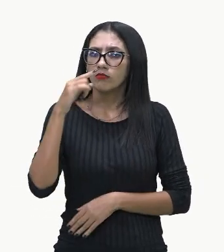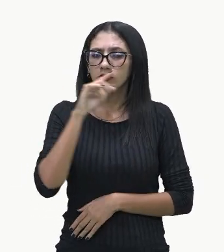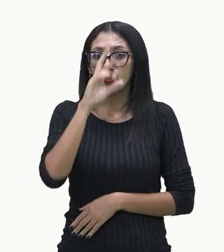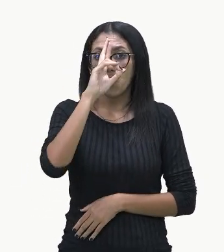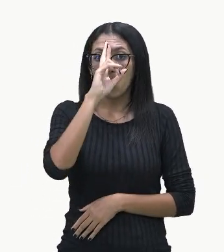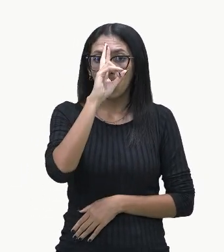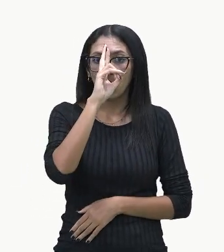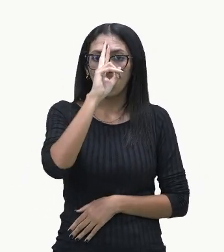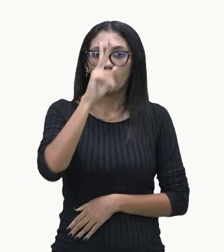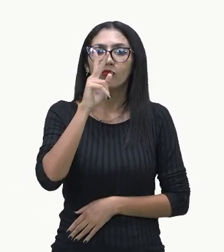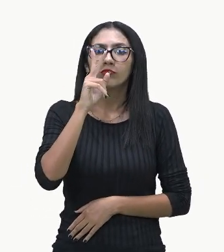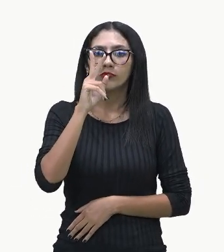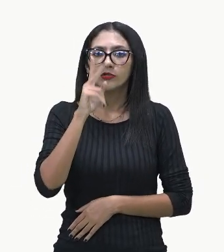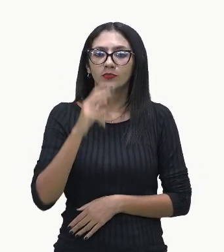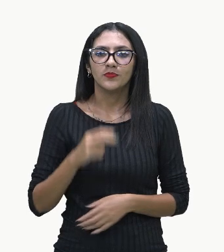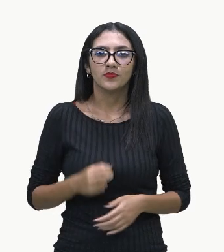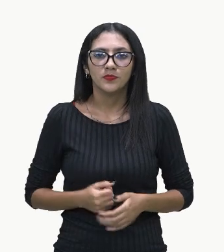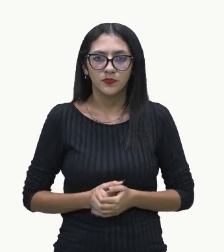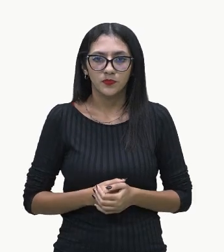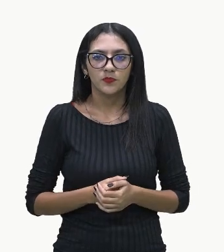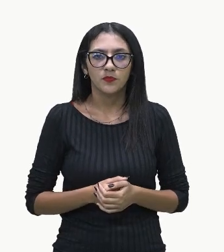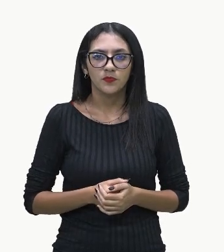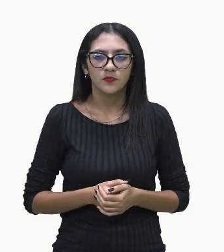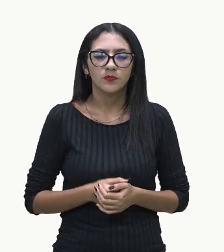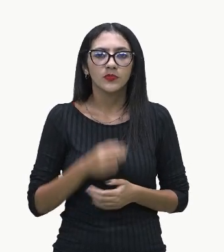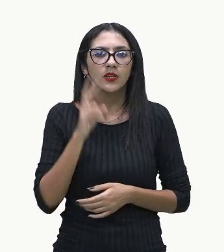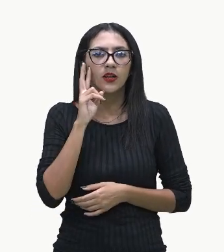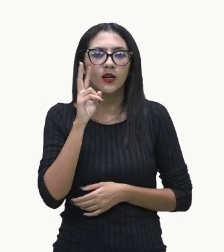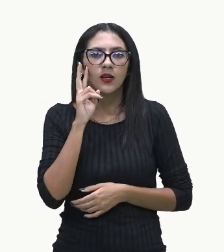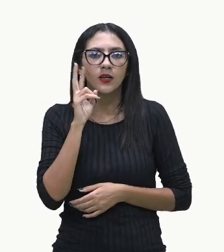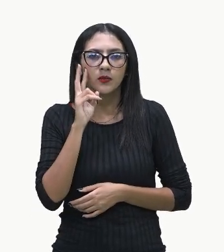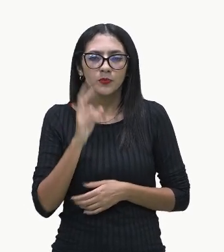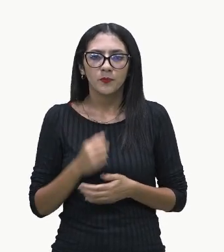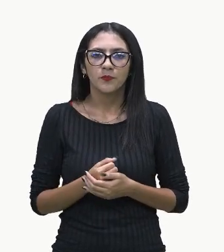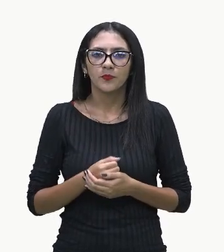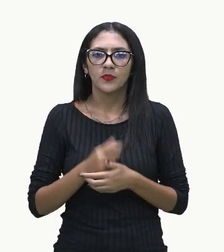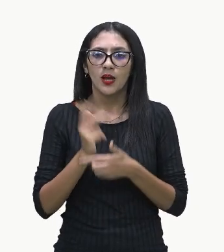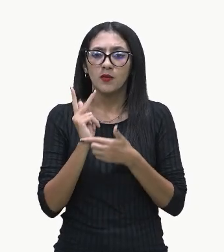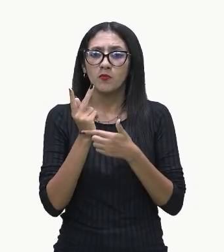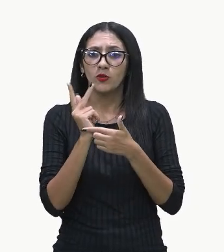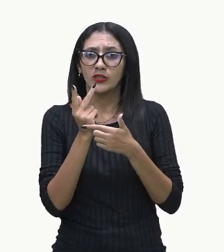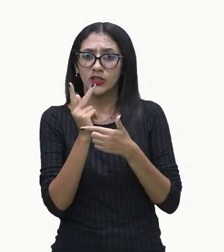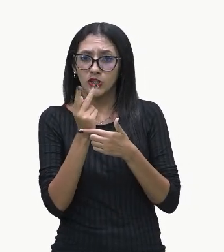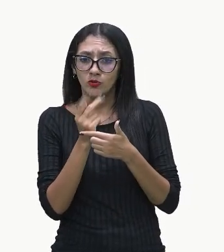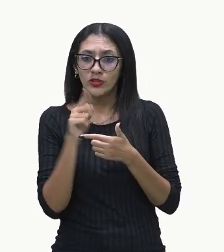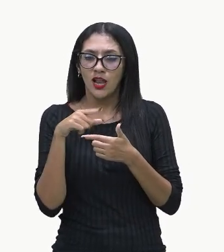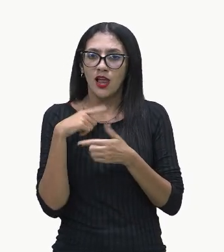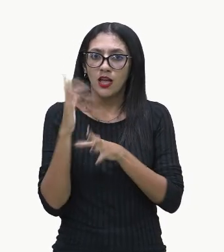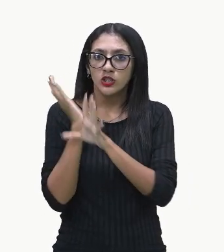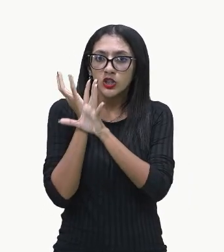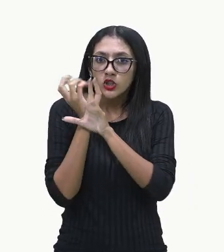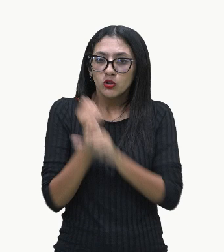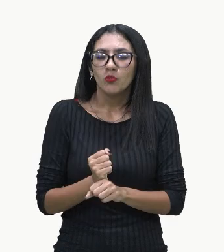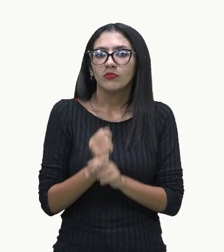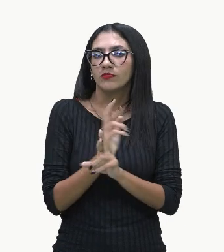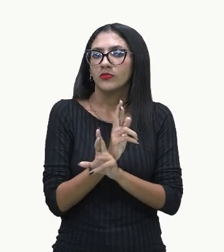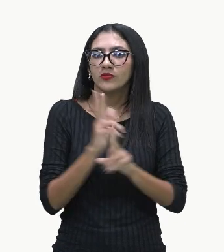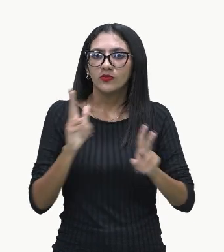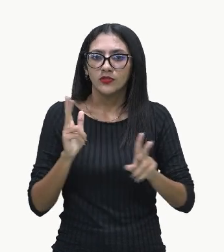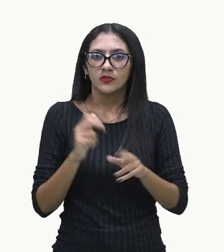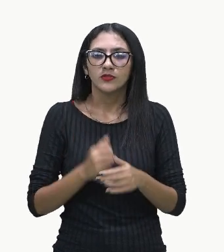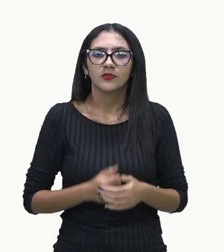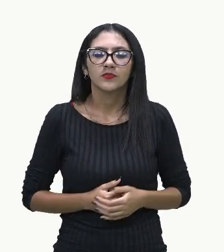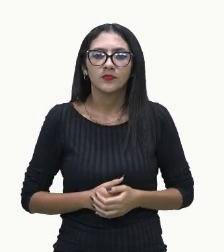outra relação métrica, que a hipotenusa é a soma das projeções. Muito cuidado, ok?